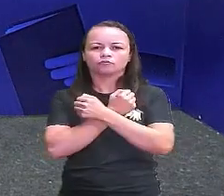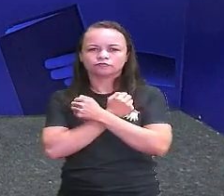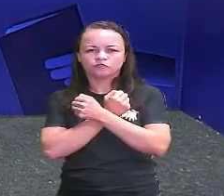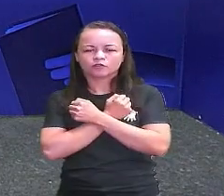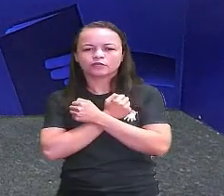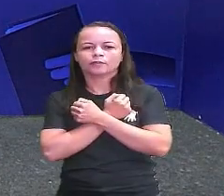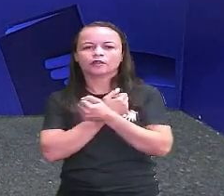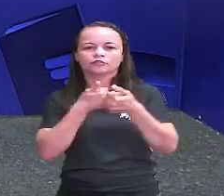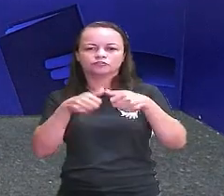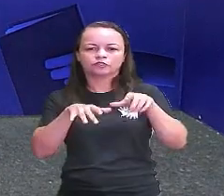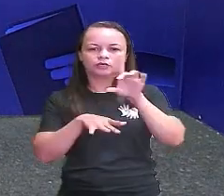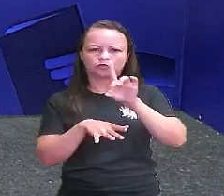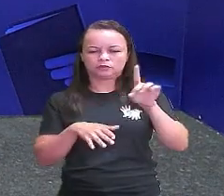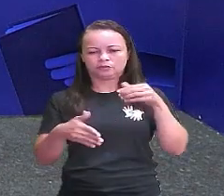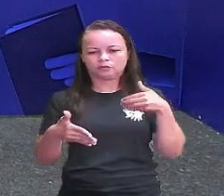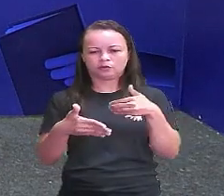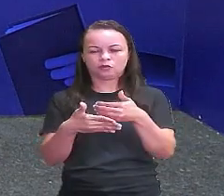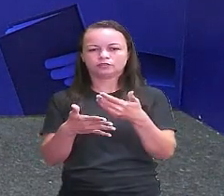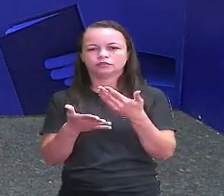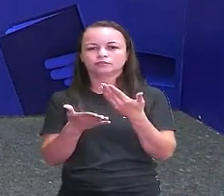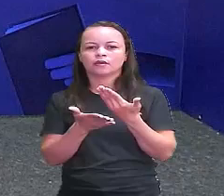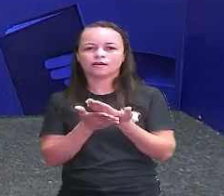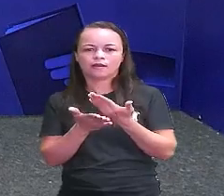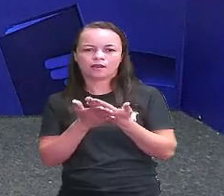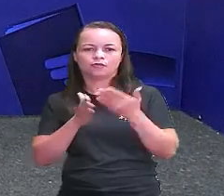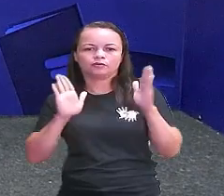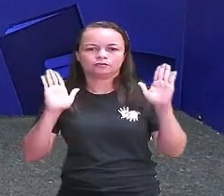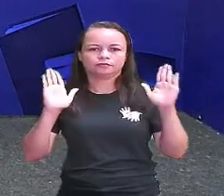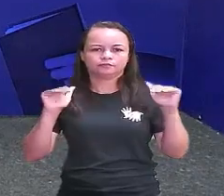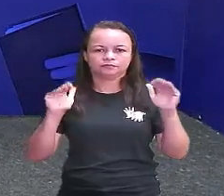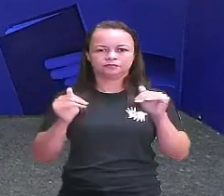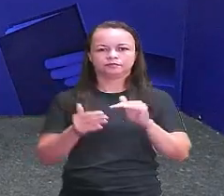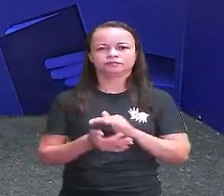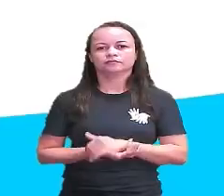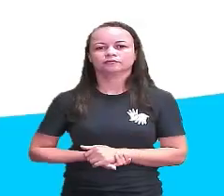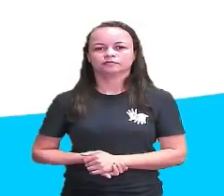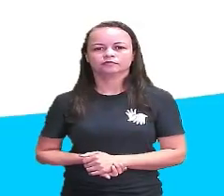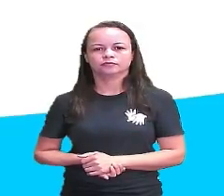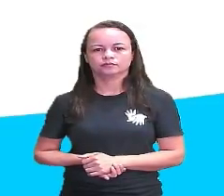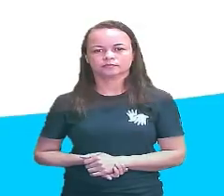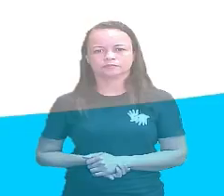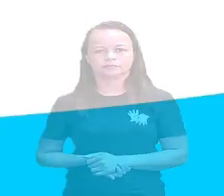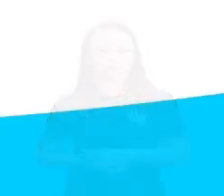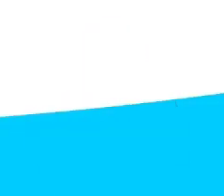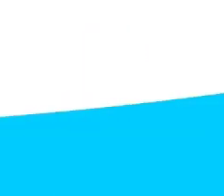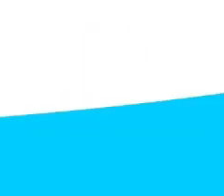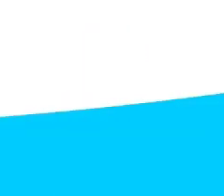abraço e até a nossa próxima aula de Ciências da Natureza. Tchau, tchau.